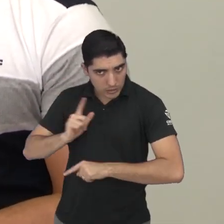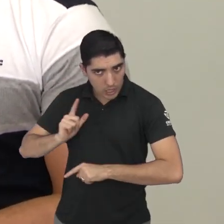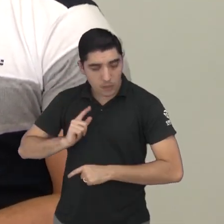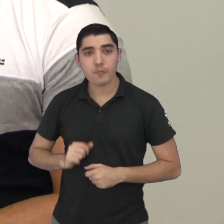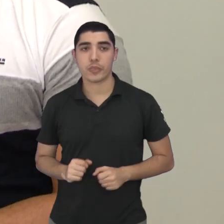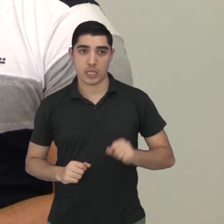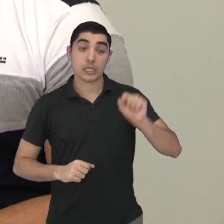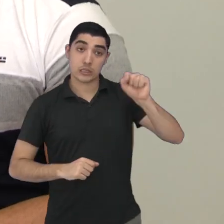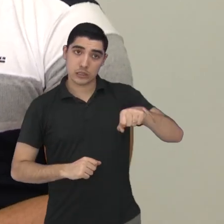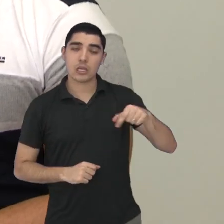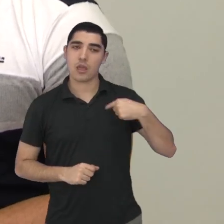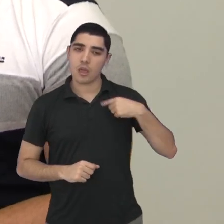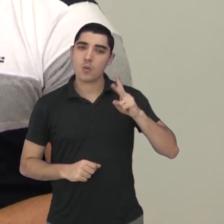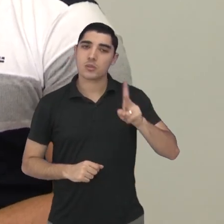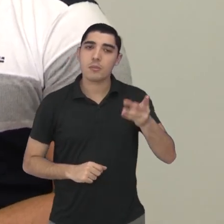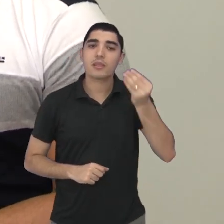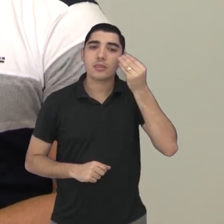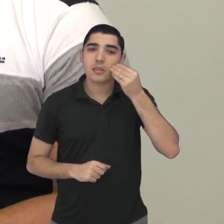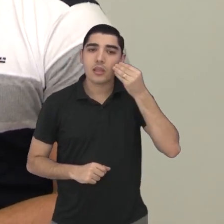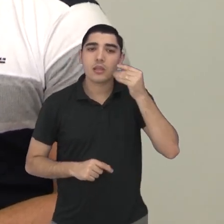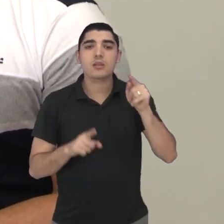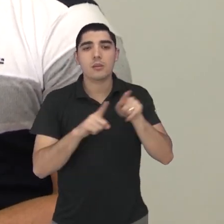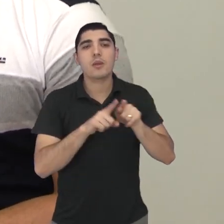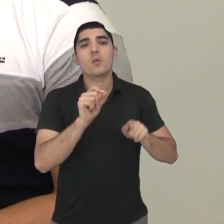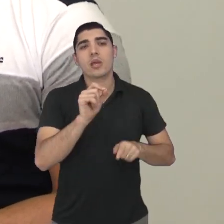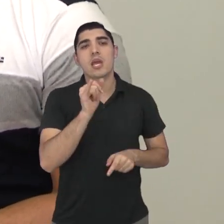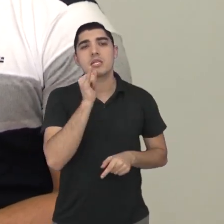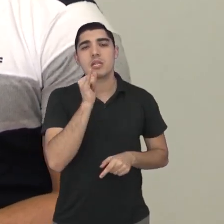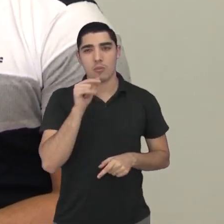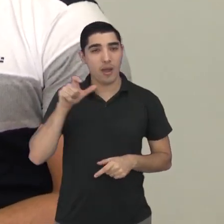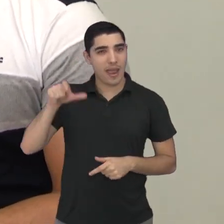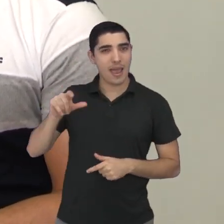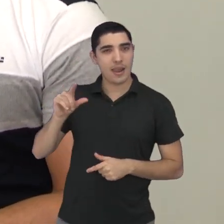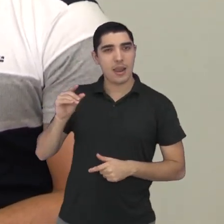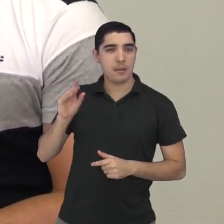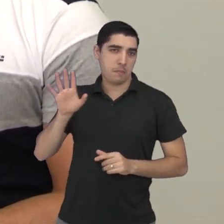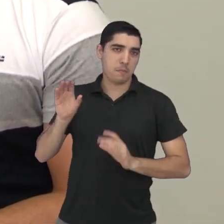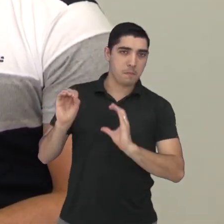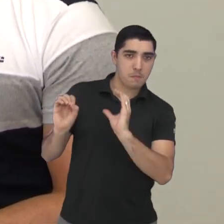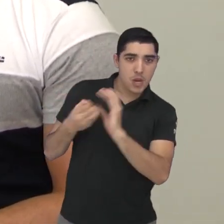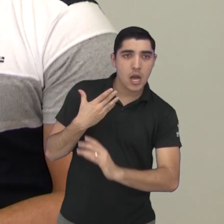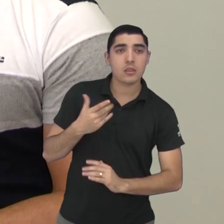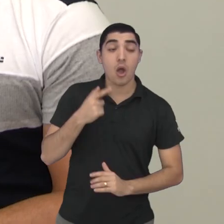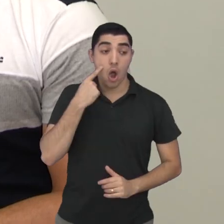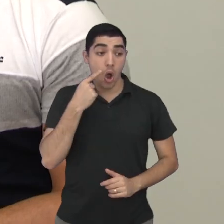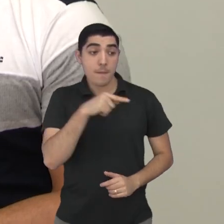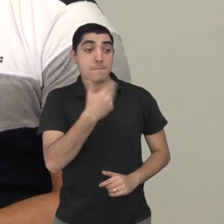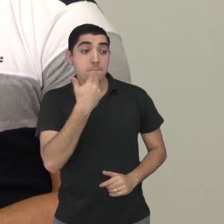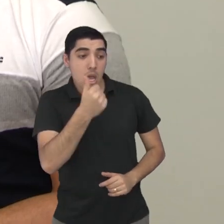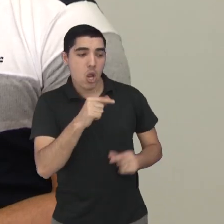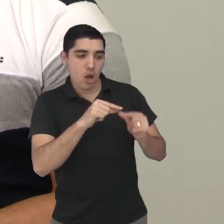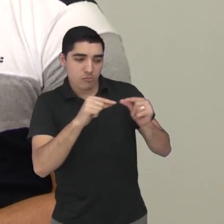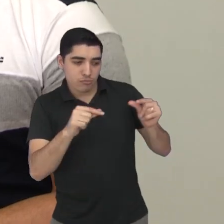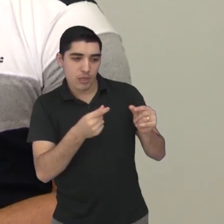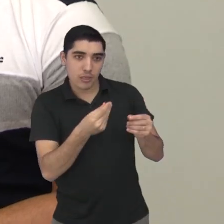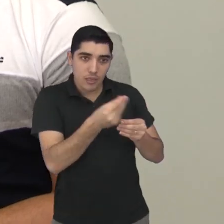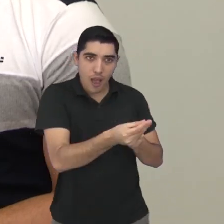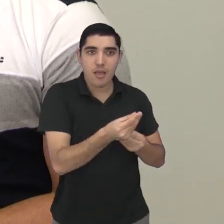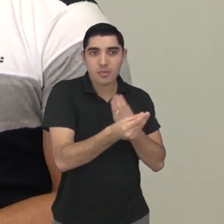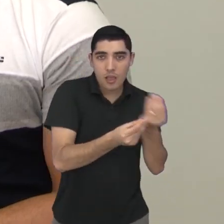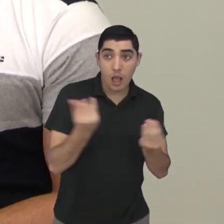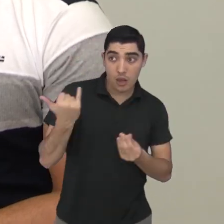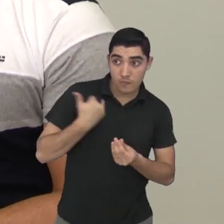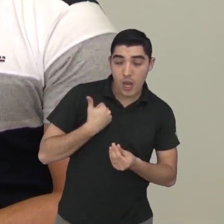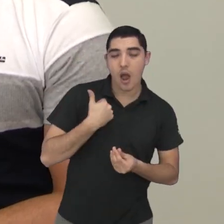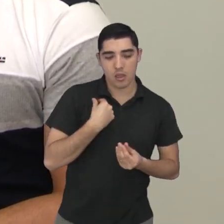Eu tento aqueles sticks que ela indica. Então eu vou de forma devagar, porque ele é muito ansioso. Então quando a